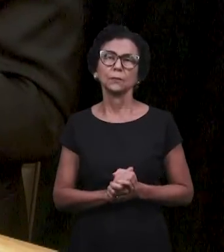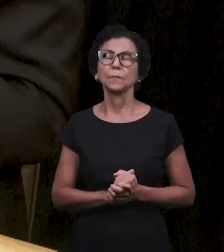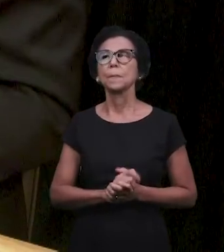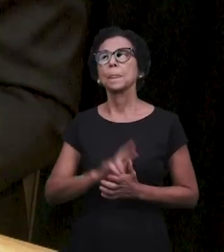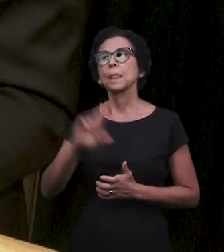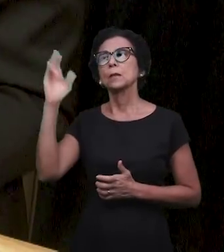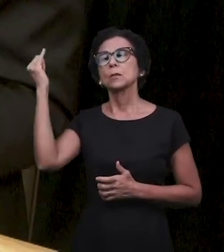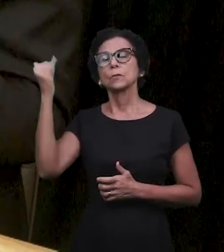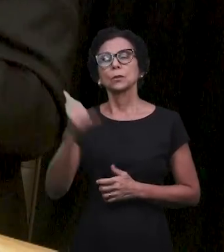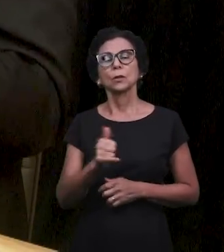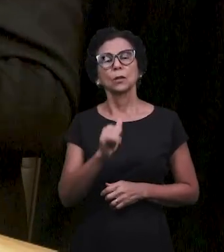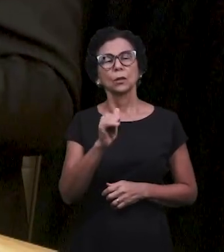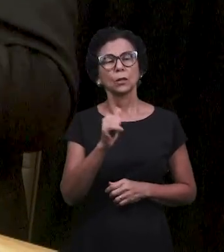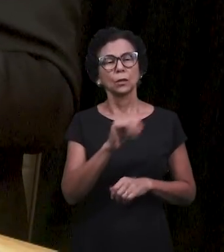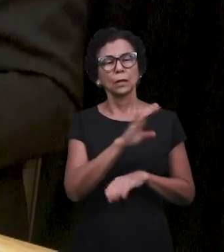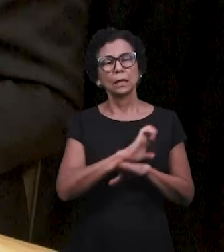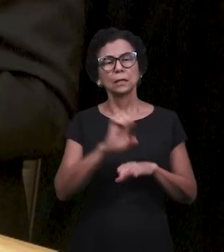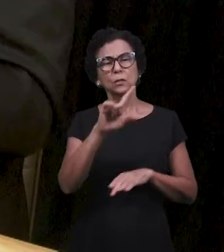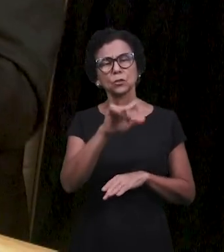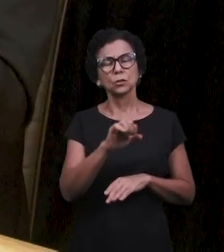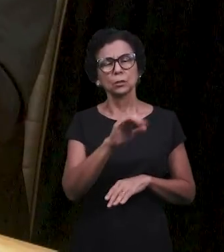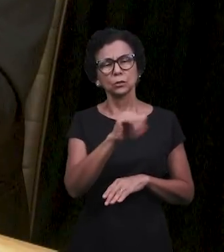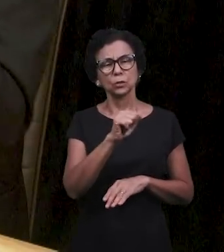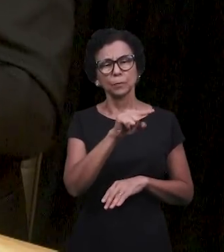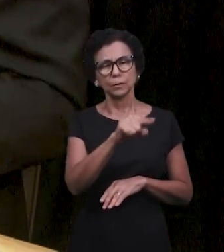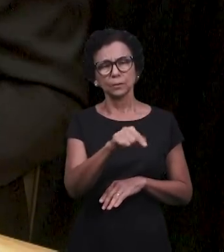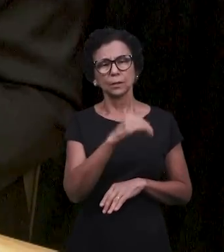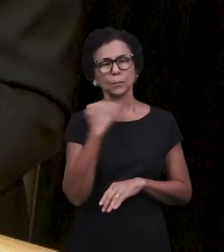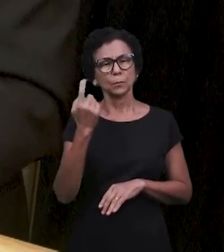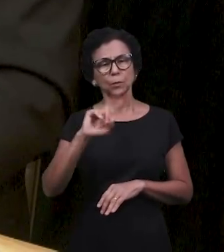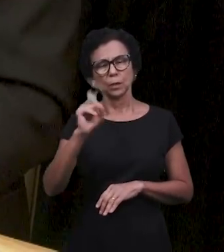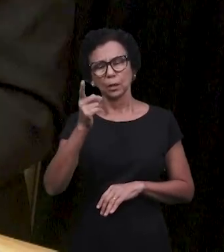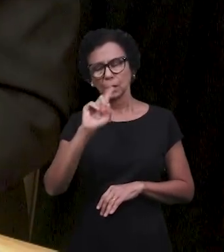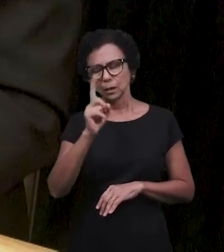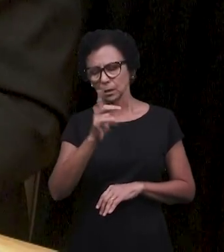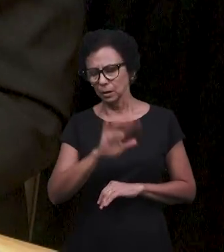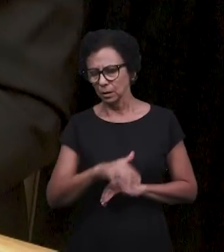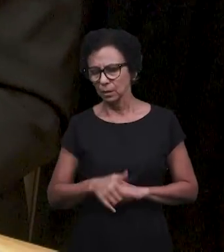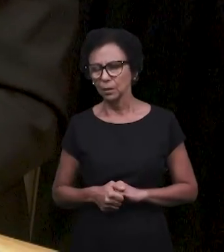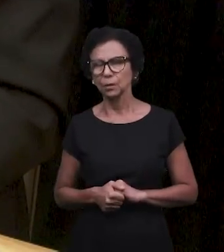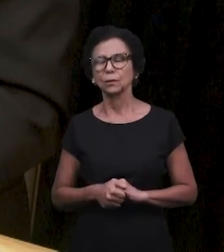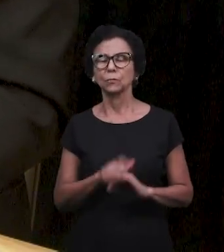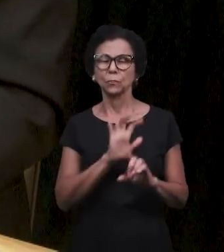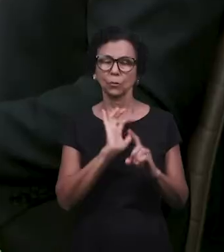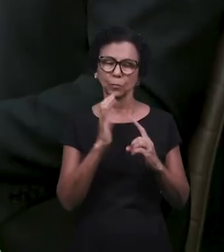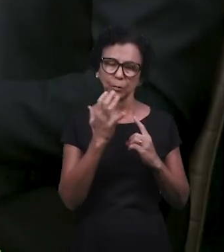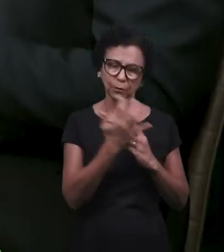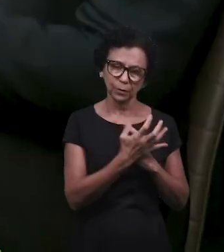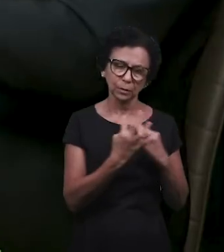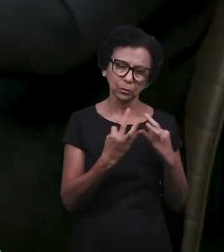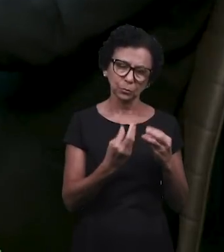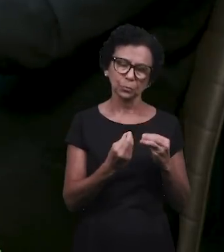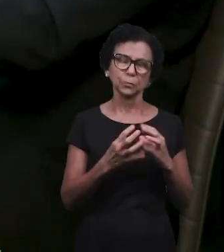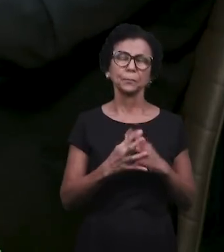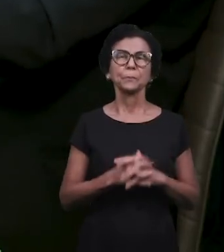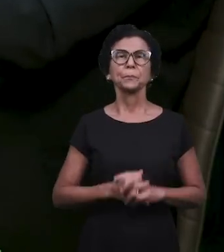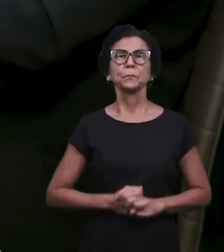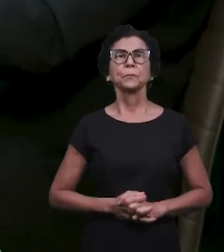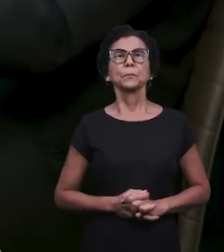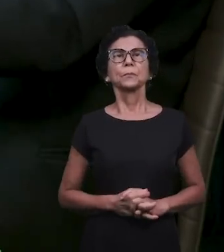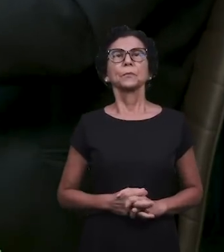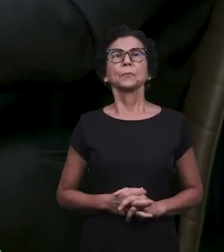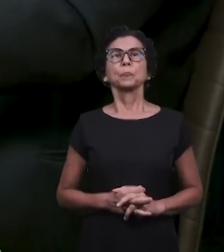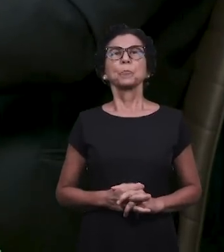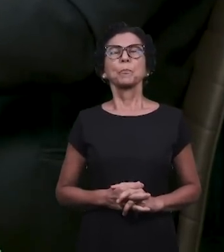um projeto, e é isso que o Senhor faz conosco, é isso que o Senhor fez com Israel. E no último dia da